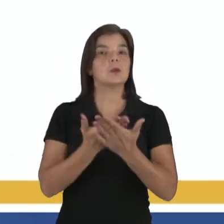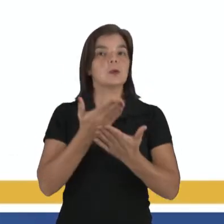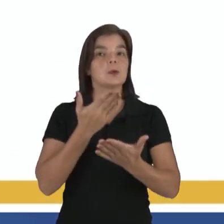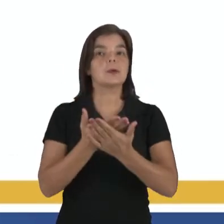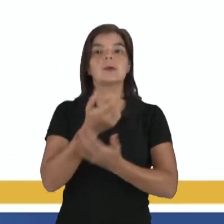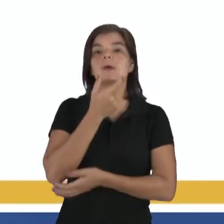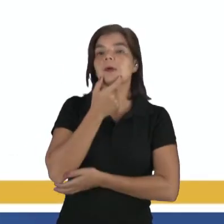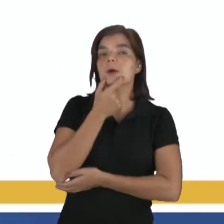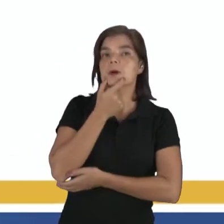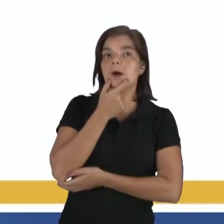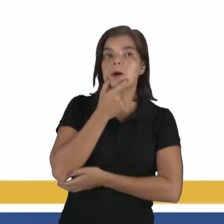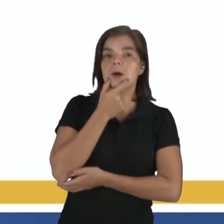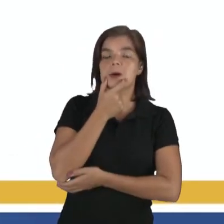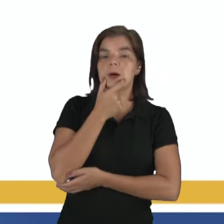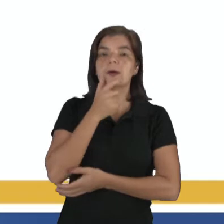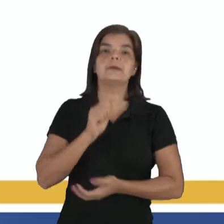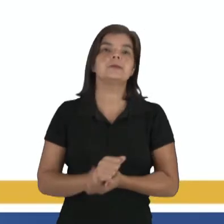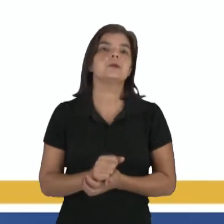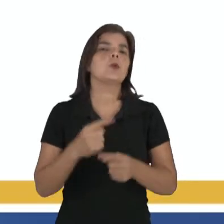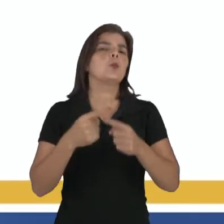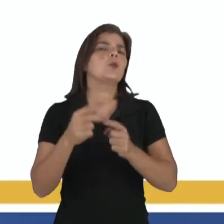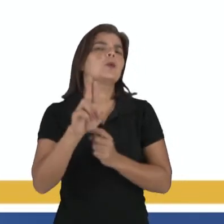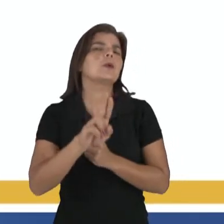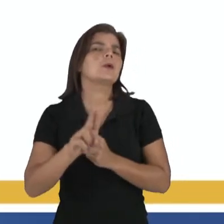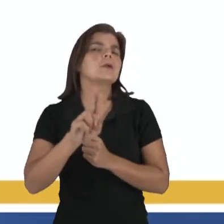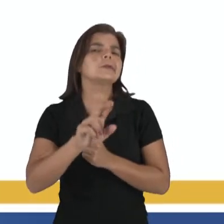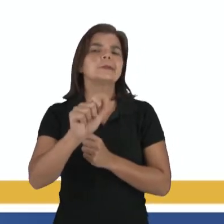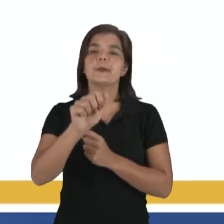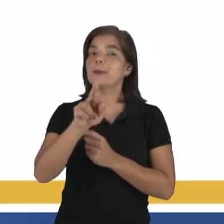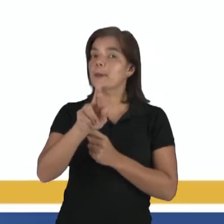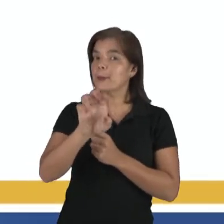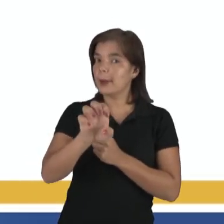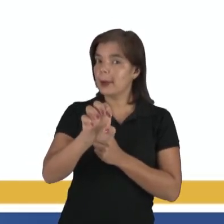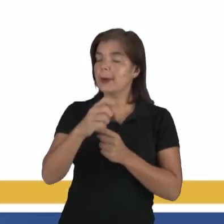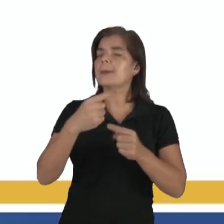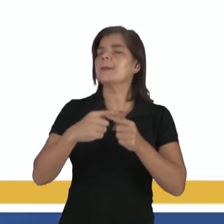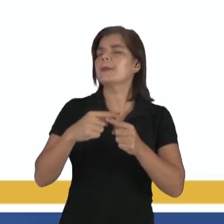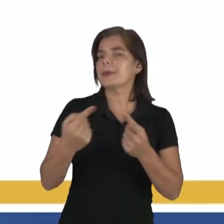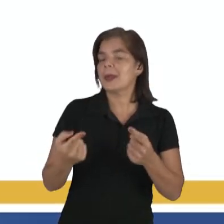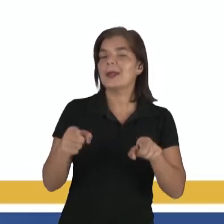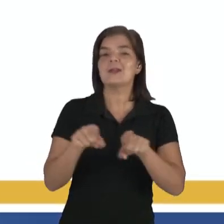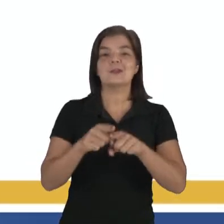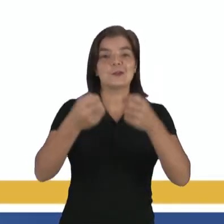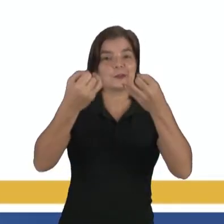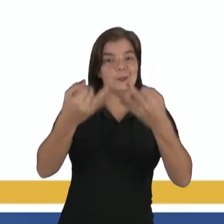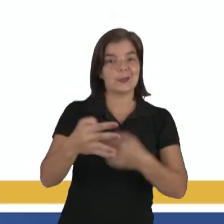estão estudando inglês. Por que eu usei o are agora como verbo to be, teacher?